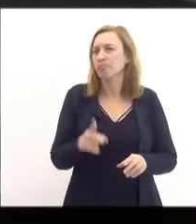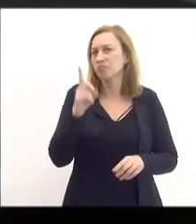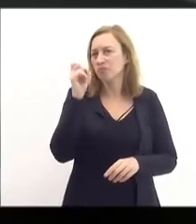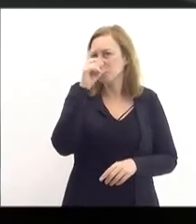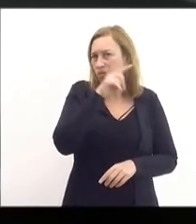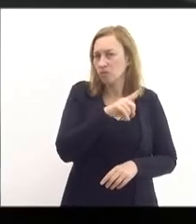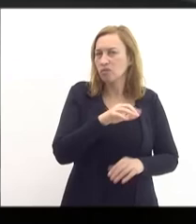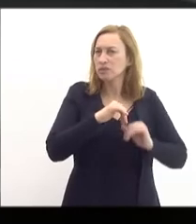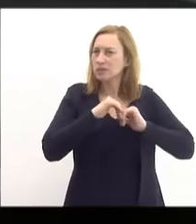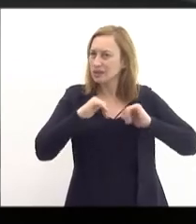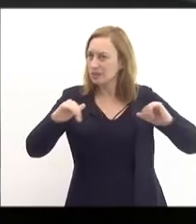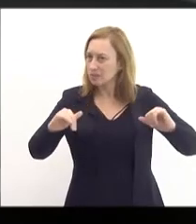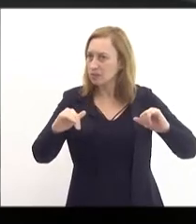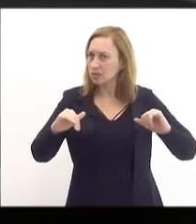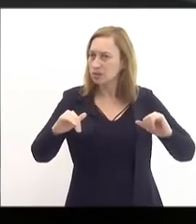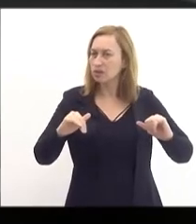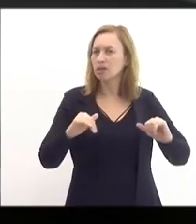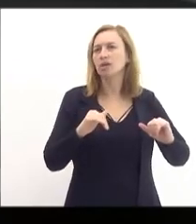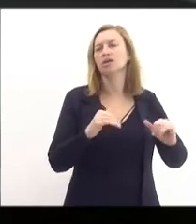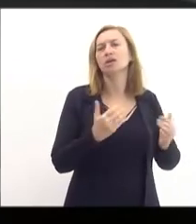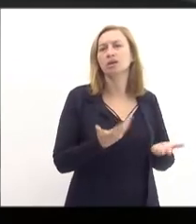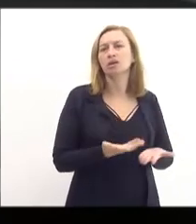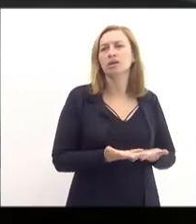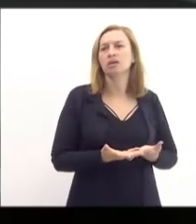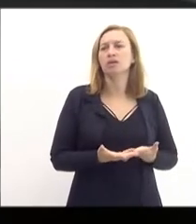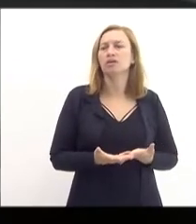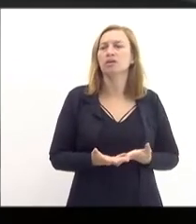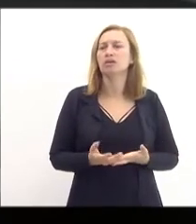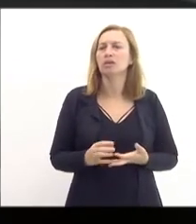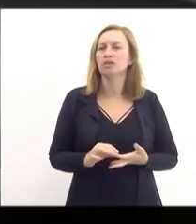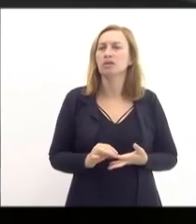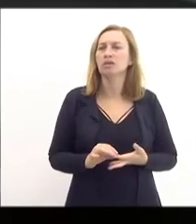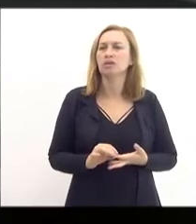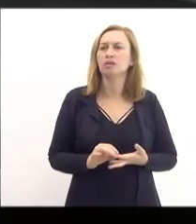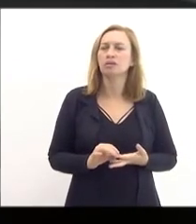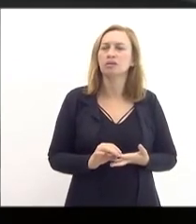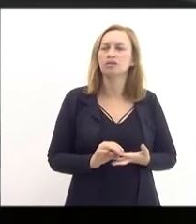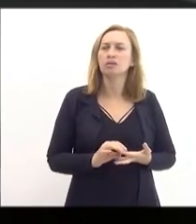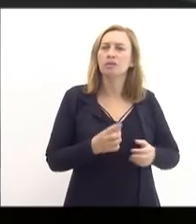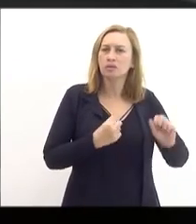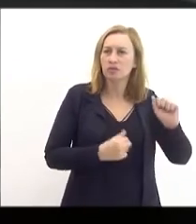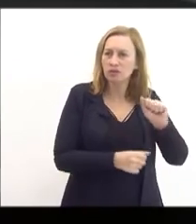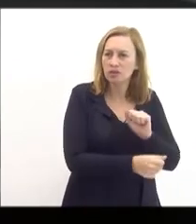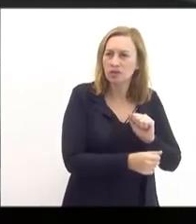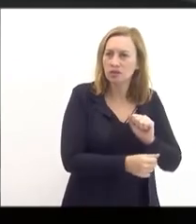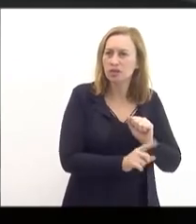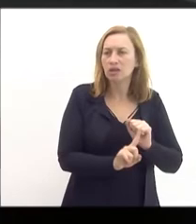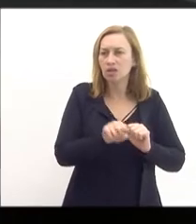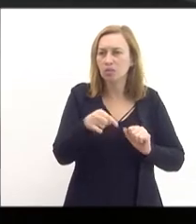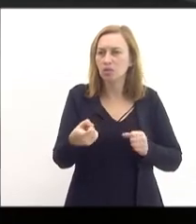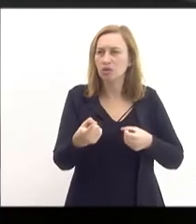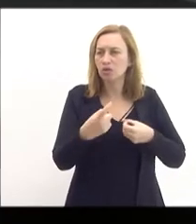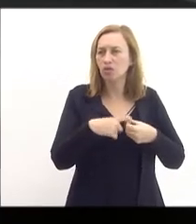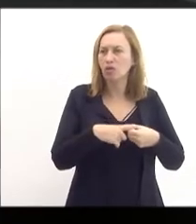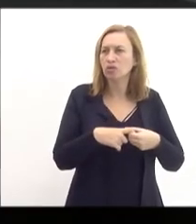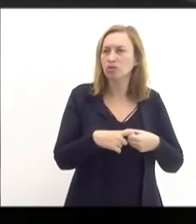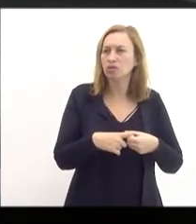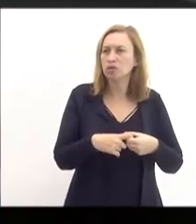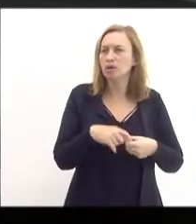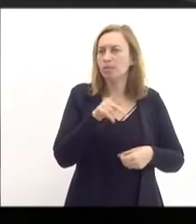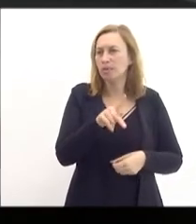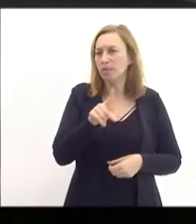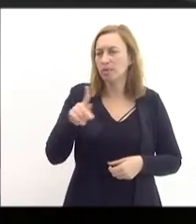você separar a rentabilidade, né? Da aplicação depois no retorno da